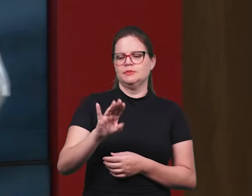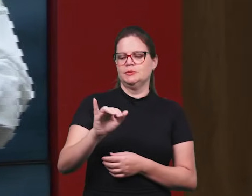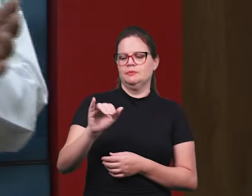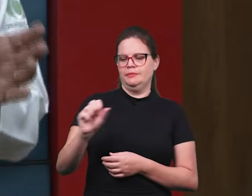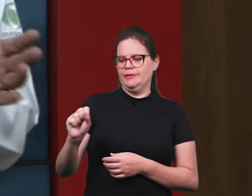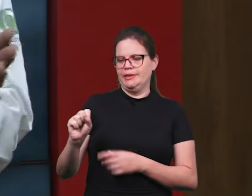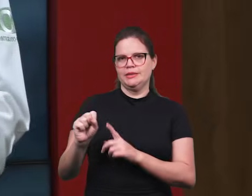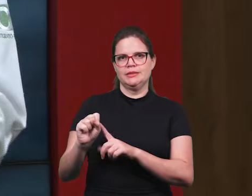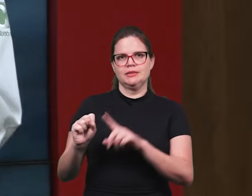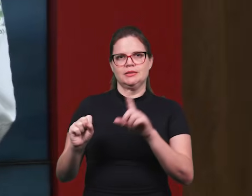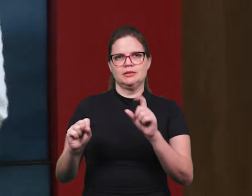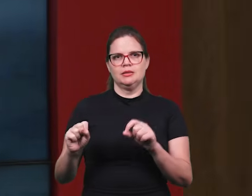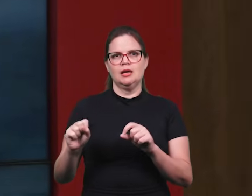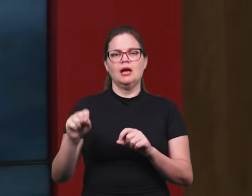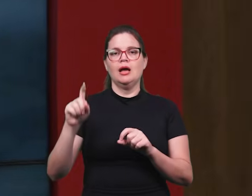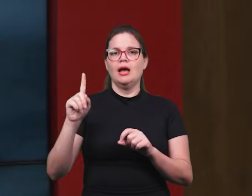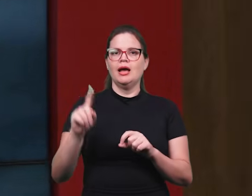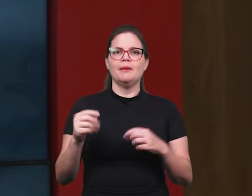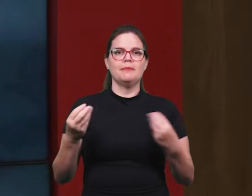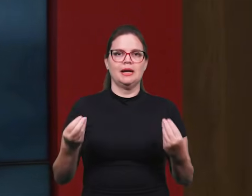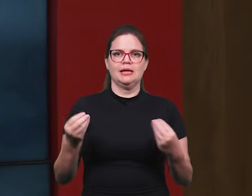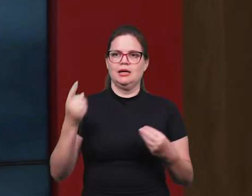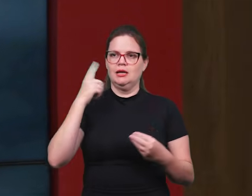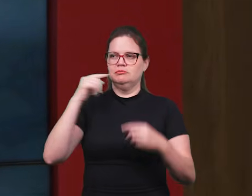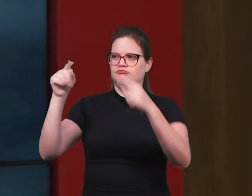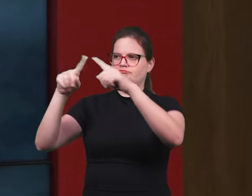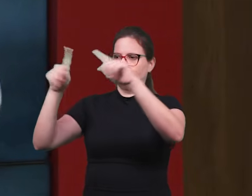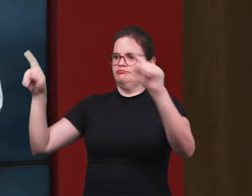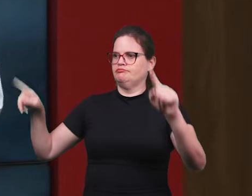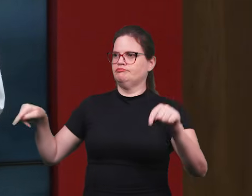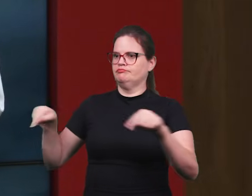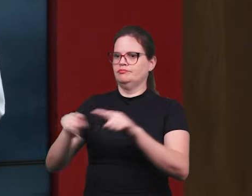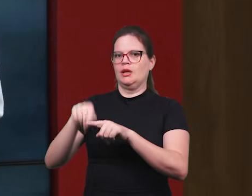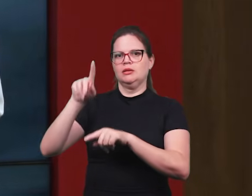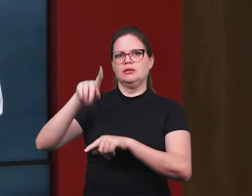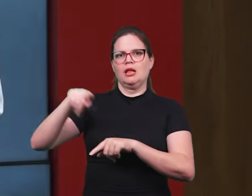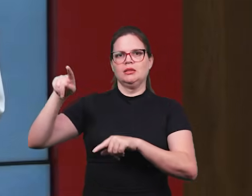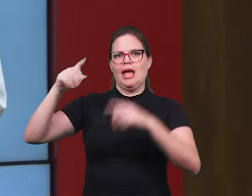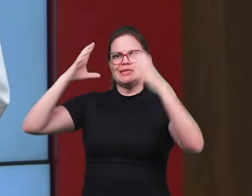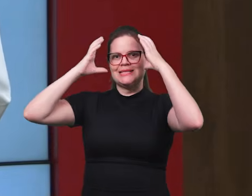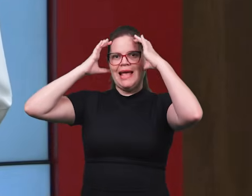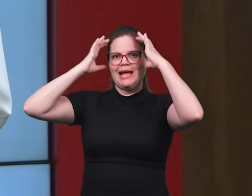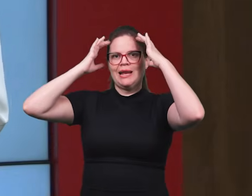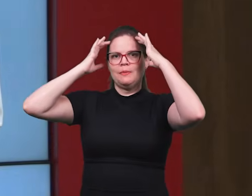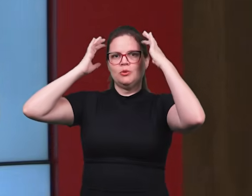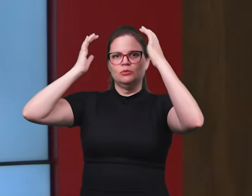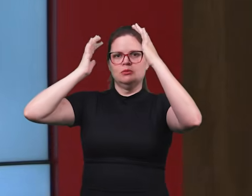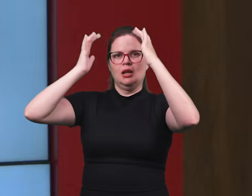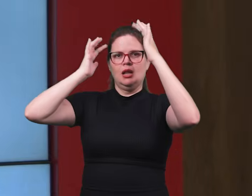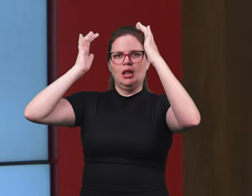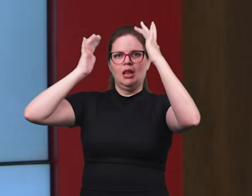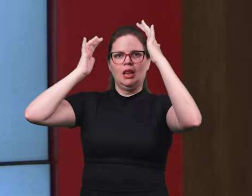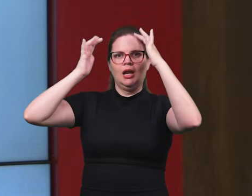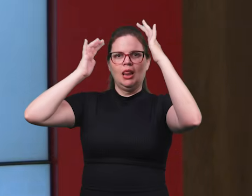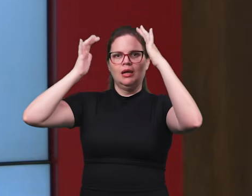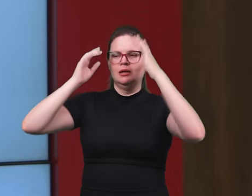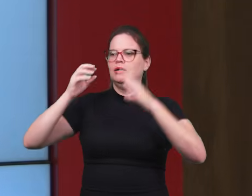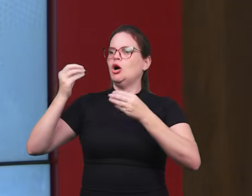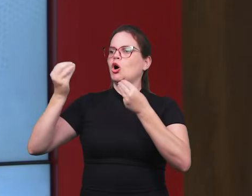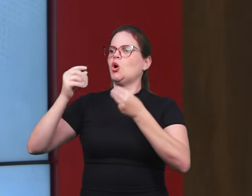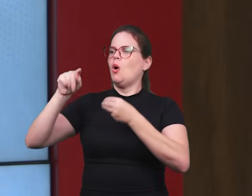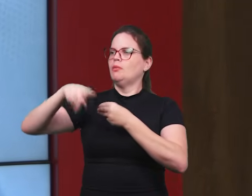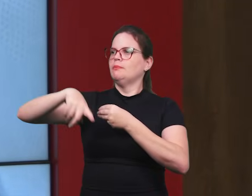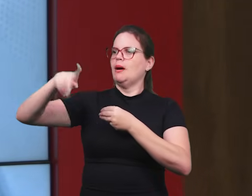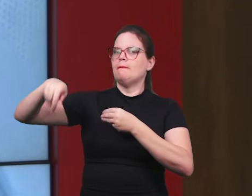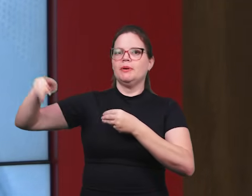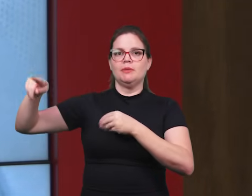é um índice bispectral que você, durante o procedimento, você avalia o